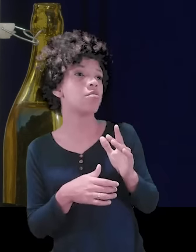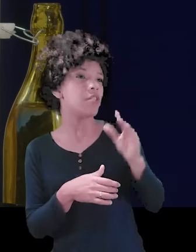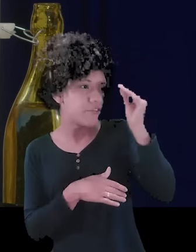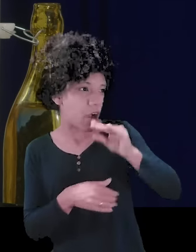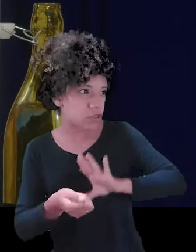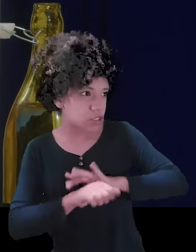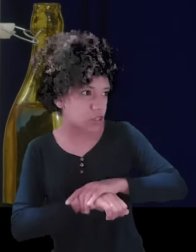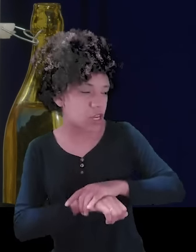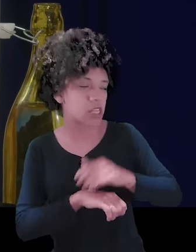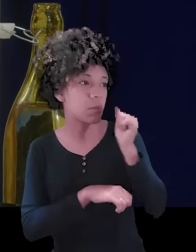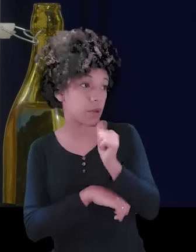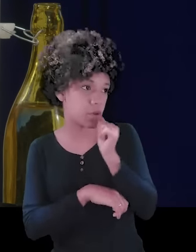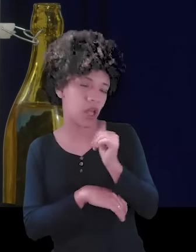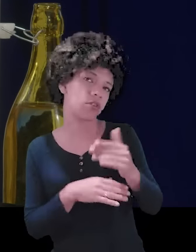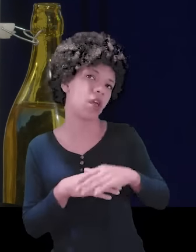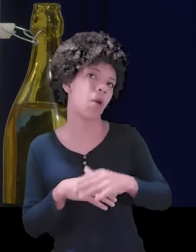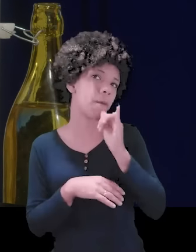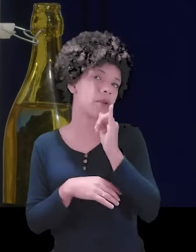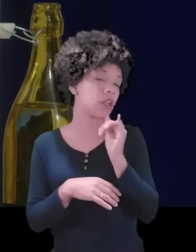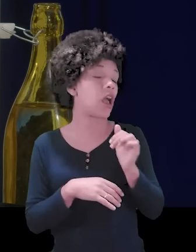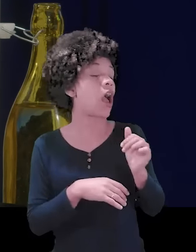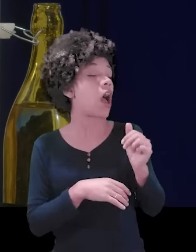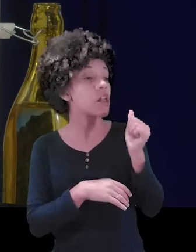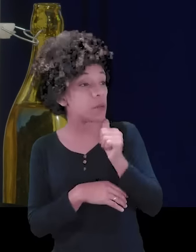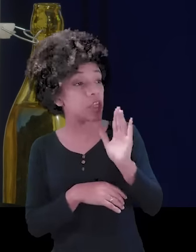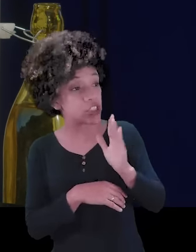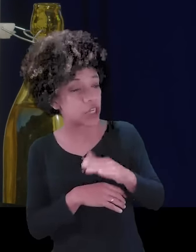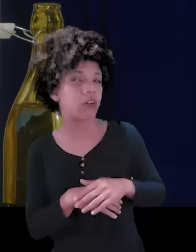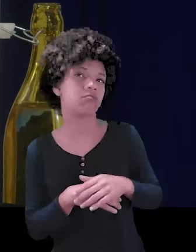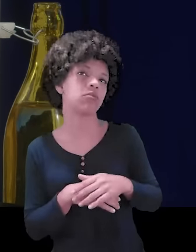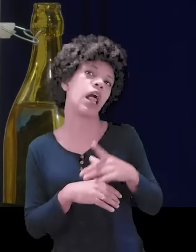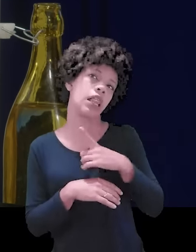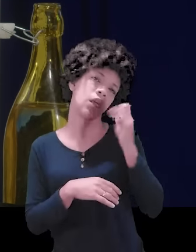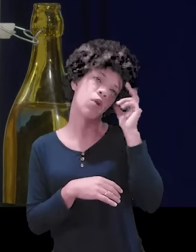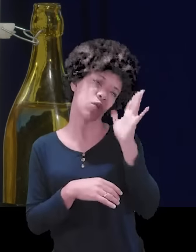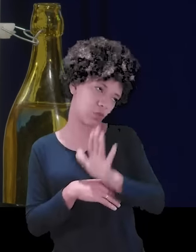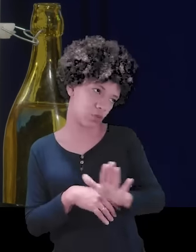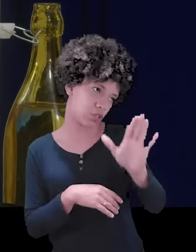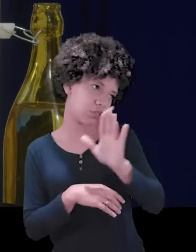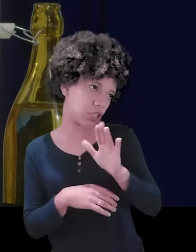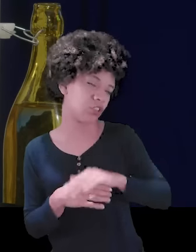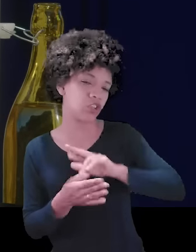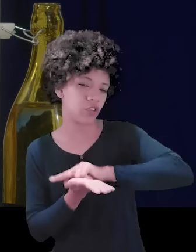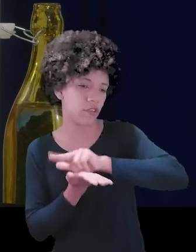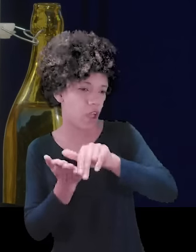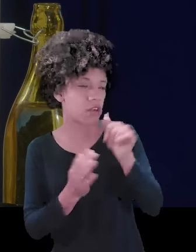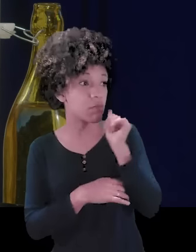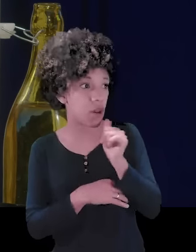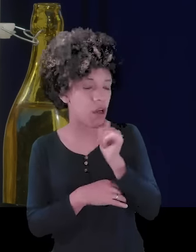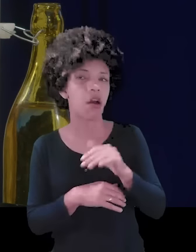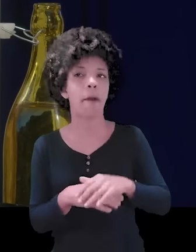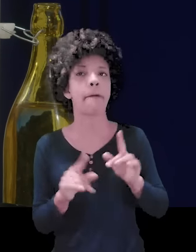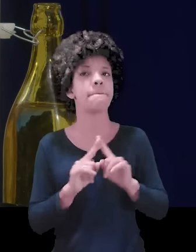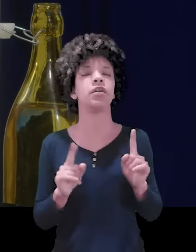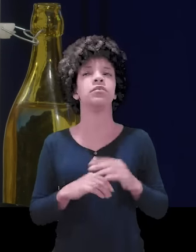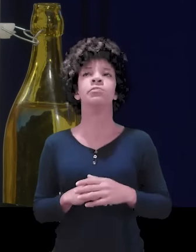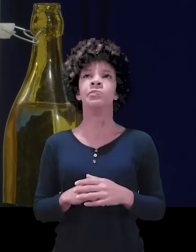entendeu então as mulheres já vão ser já já claro que a gente tem uma cultura geral de objetificação de mulheres né mas